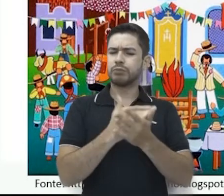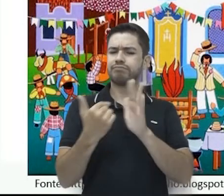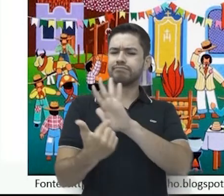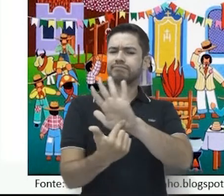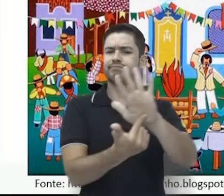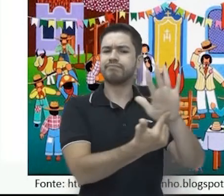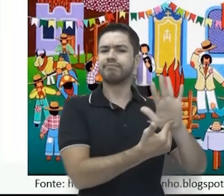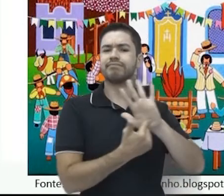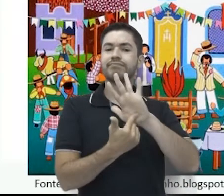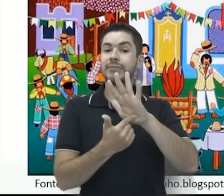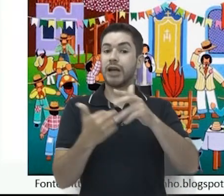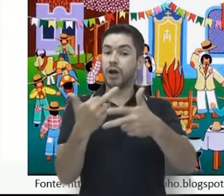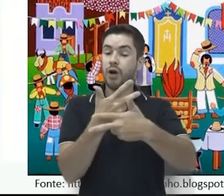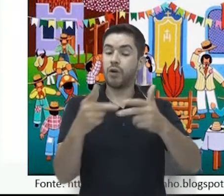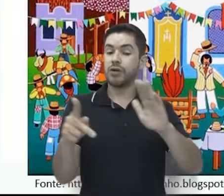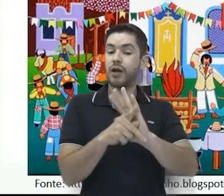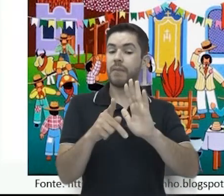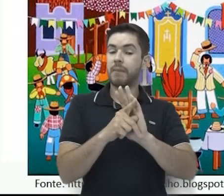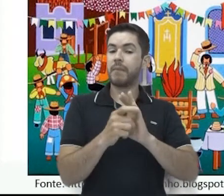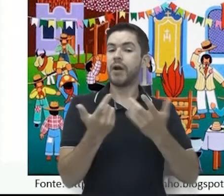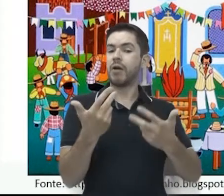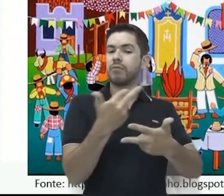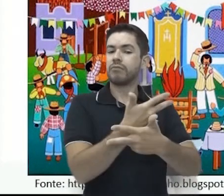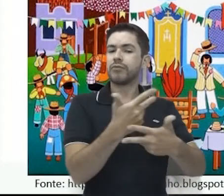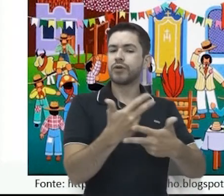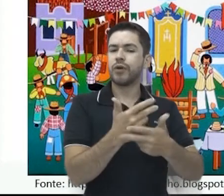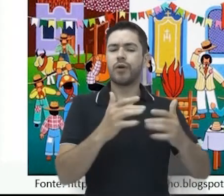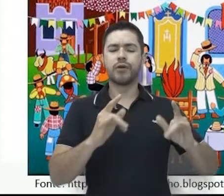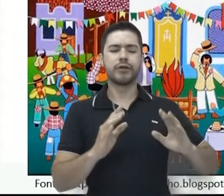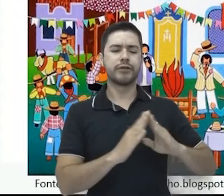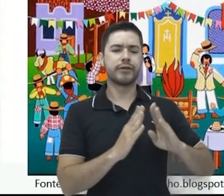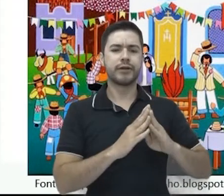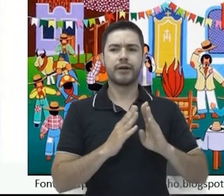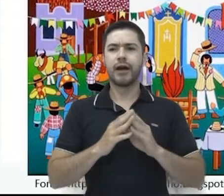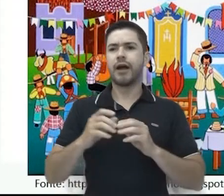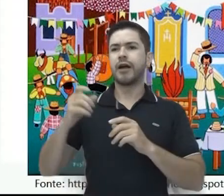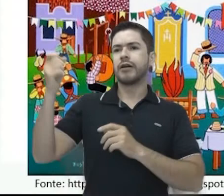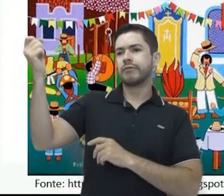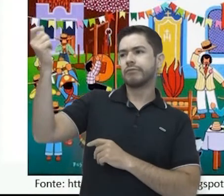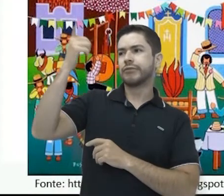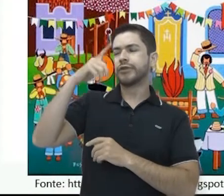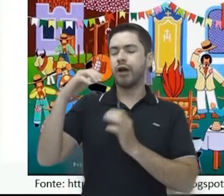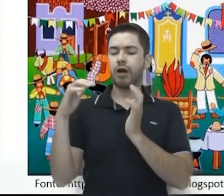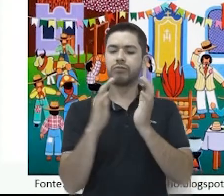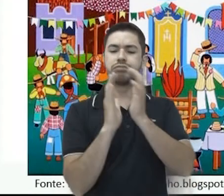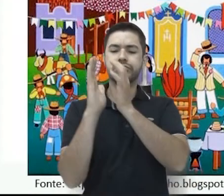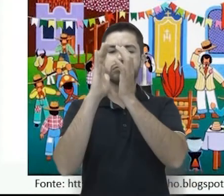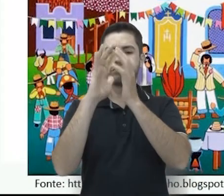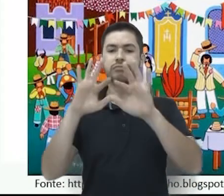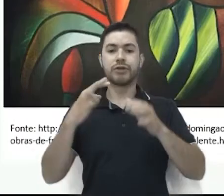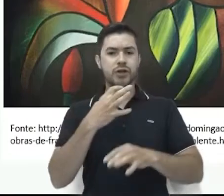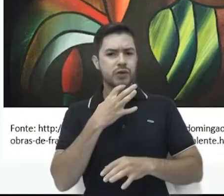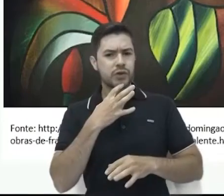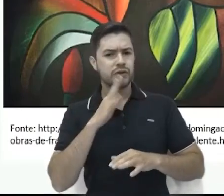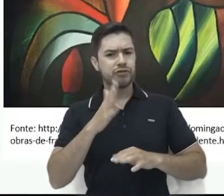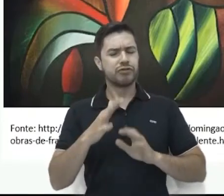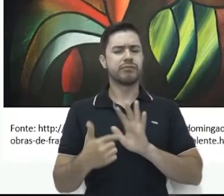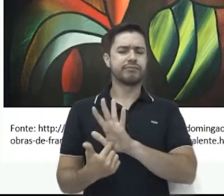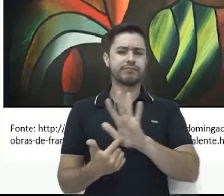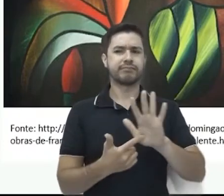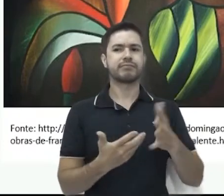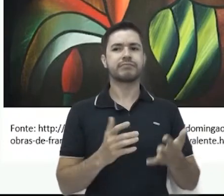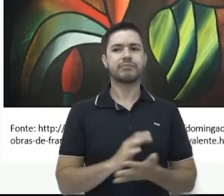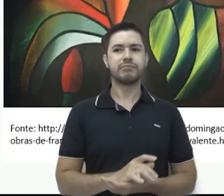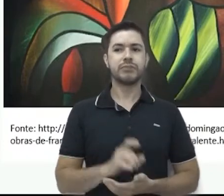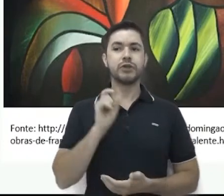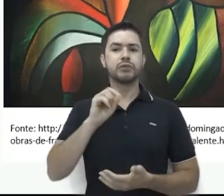ela apresenta elementos da natureza, objetos, prédios, transmite o que é conhecido. Já o que é